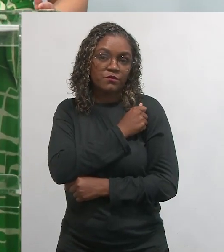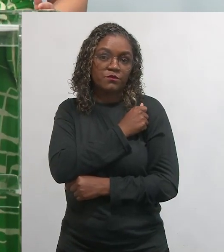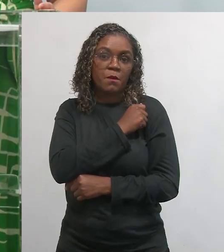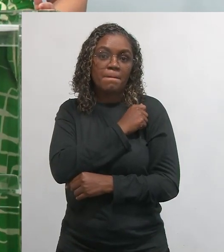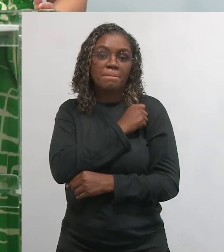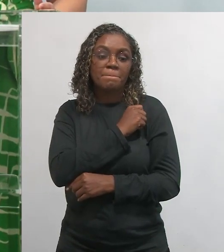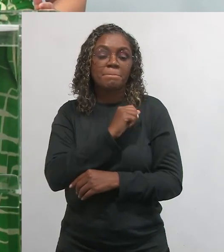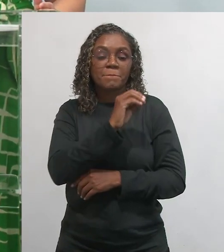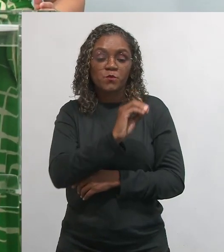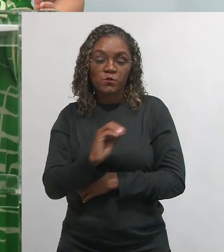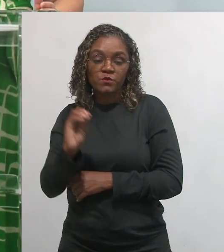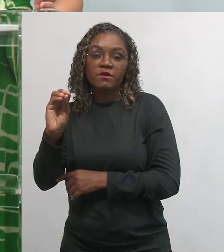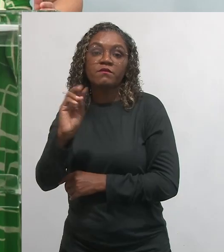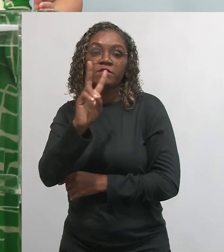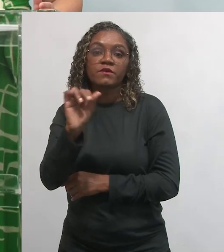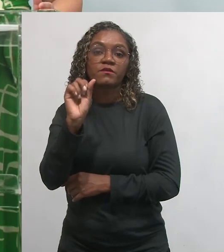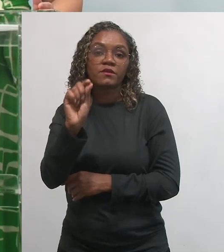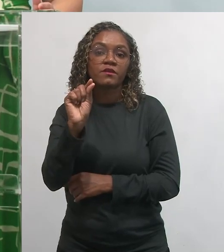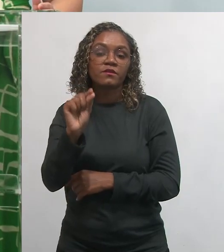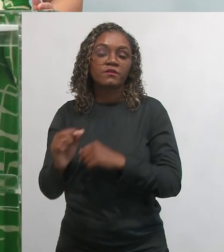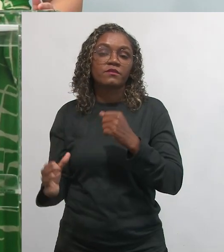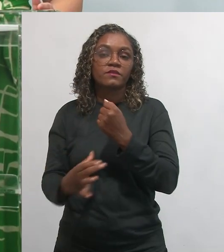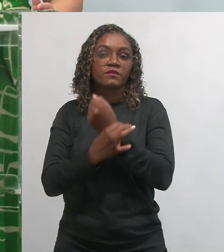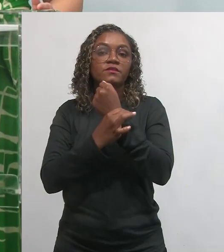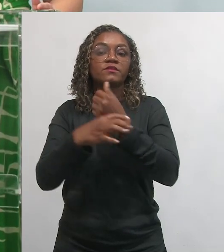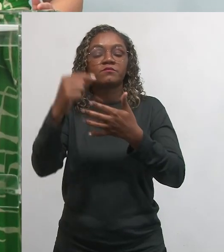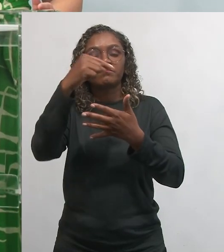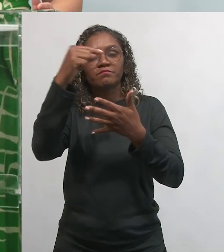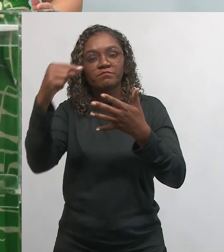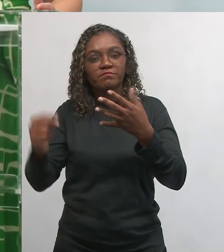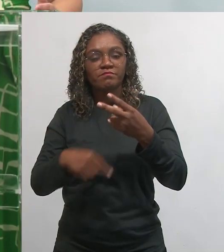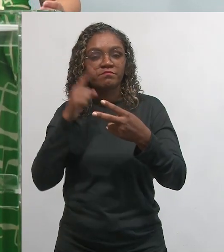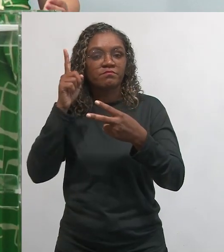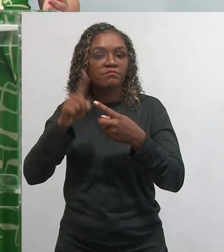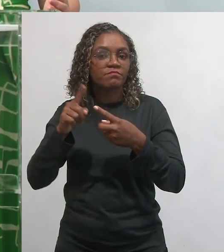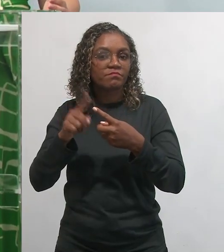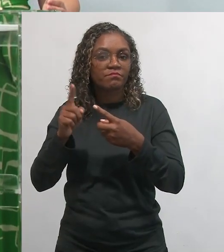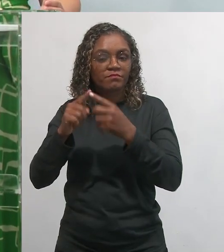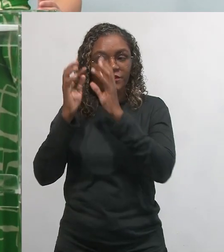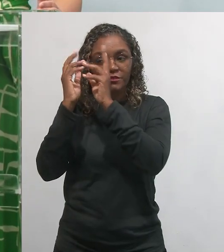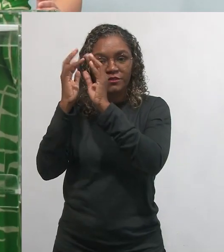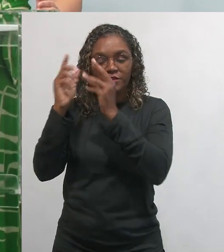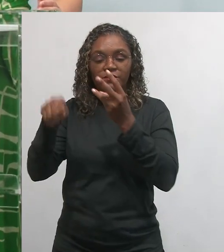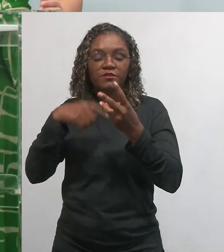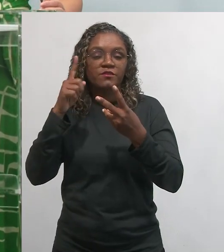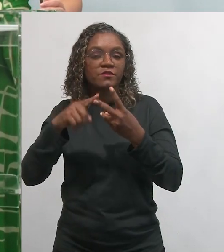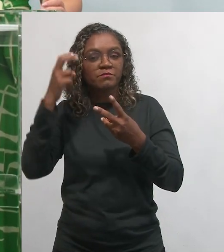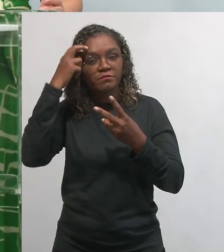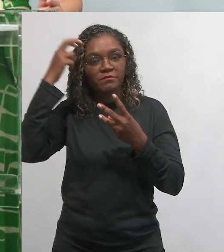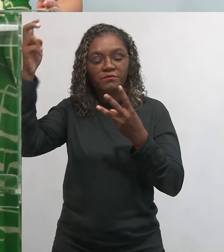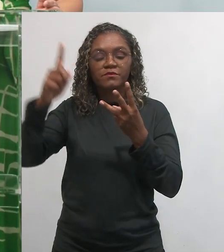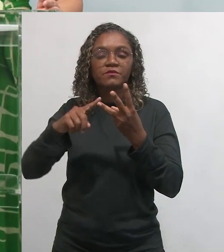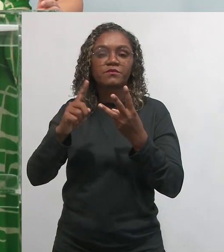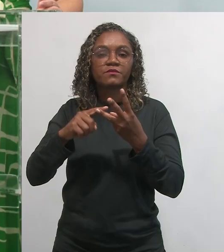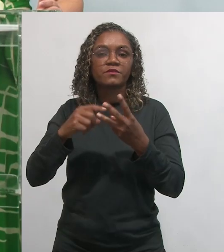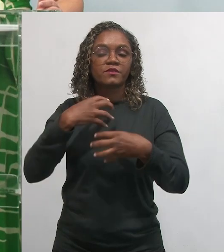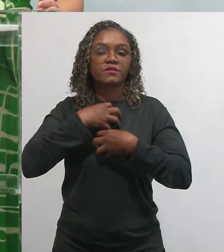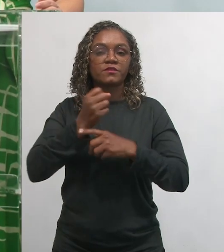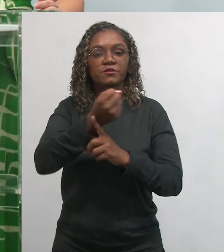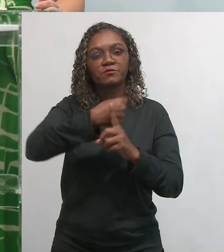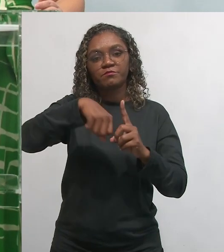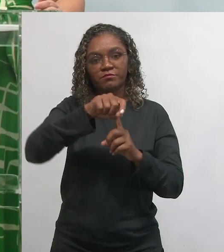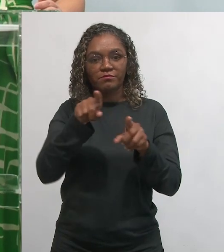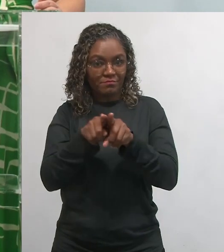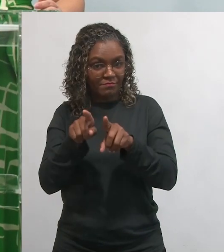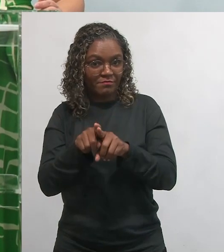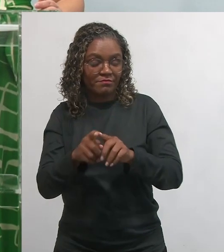ao sair daquela etapa escolar, ele tenha garantido os aspectos cognitivo, intelectual